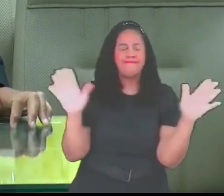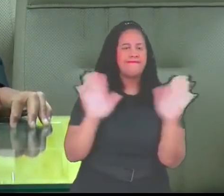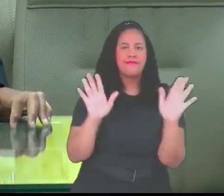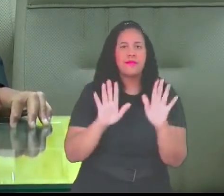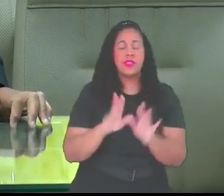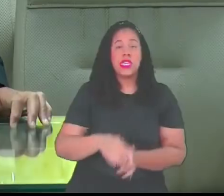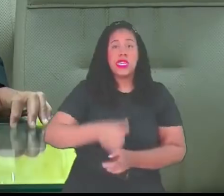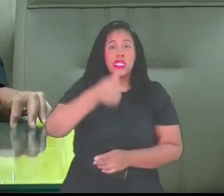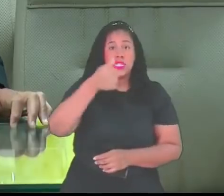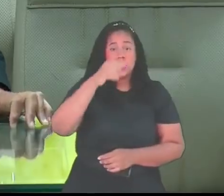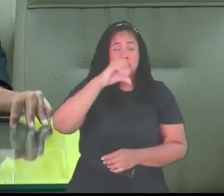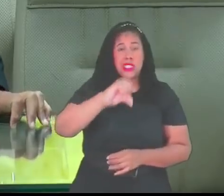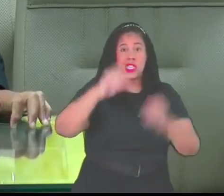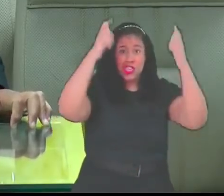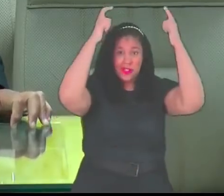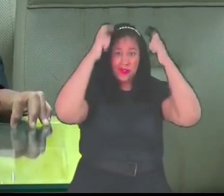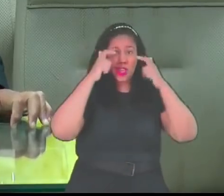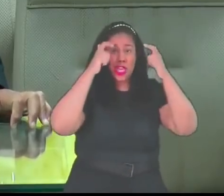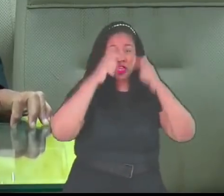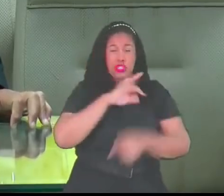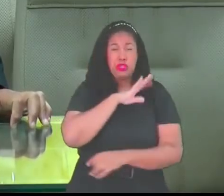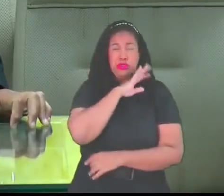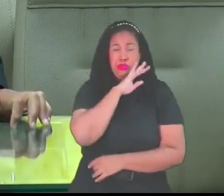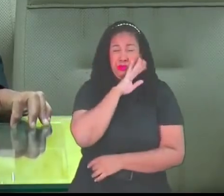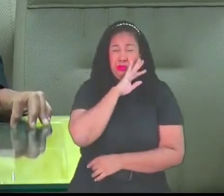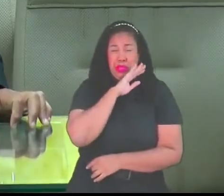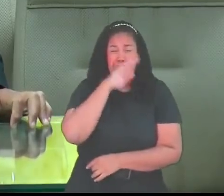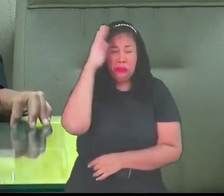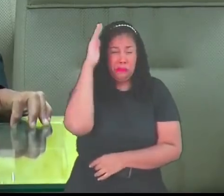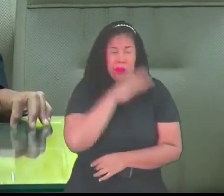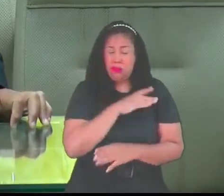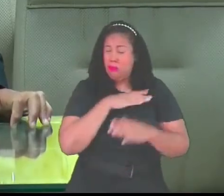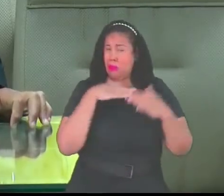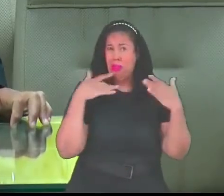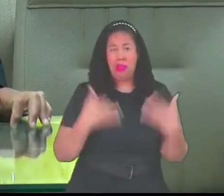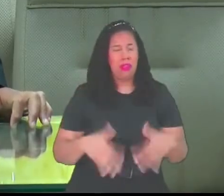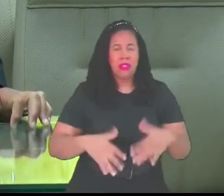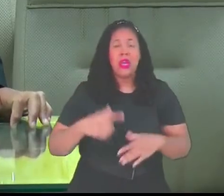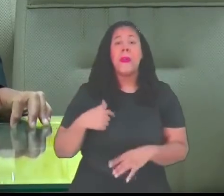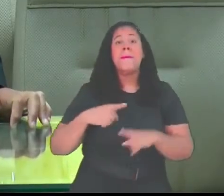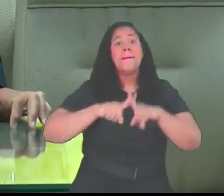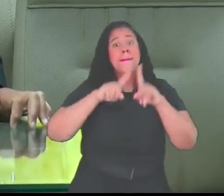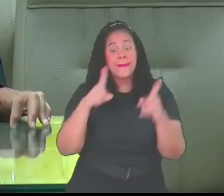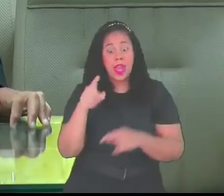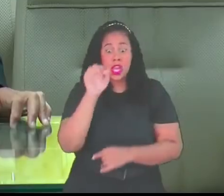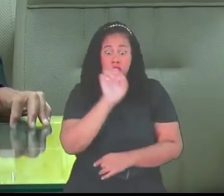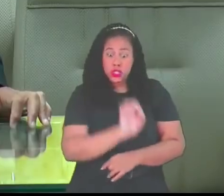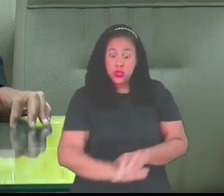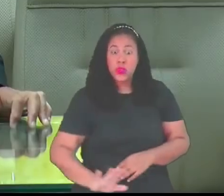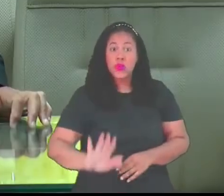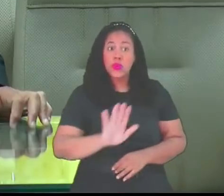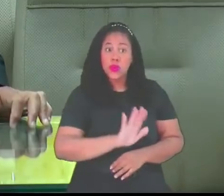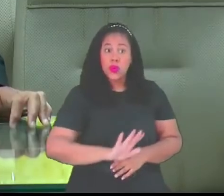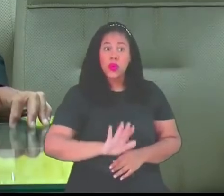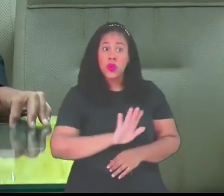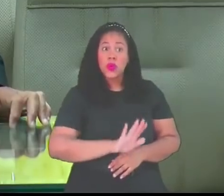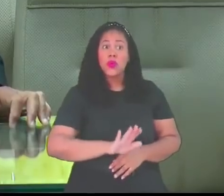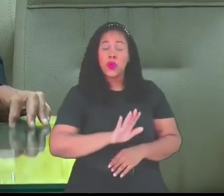19 reis maléficos, terríveis. Mas no sul, Deus levanta.